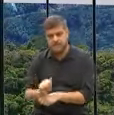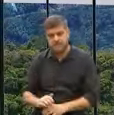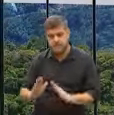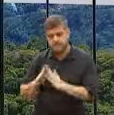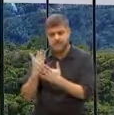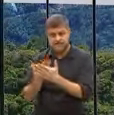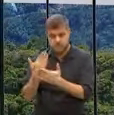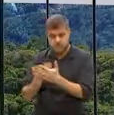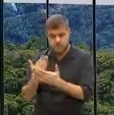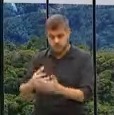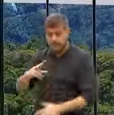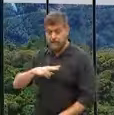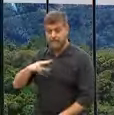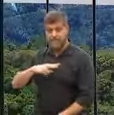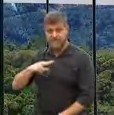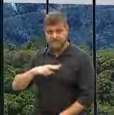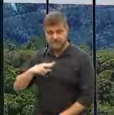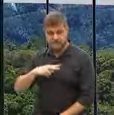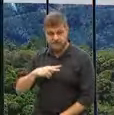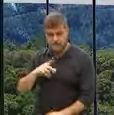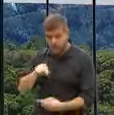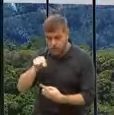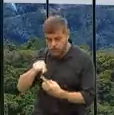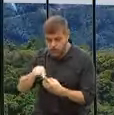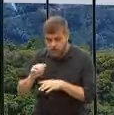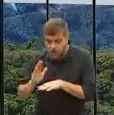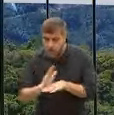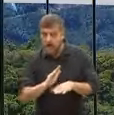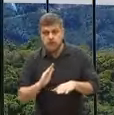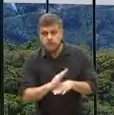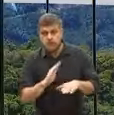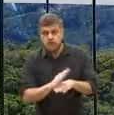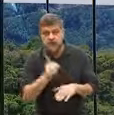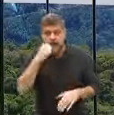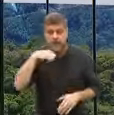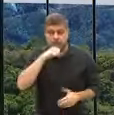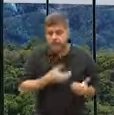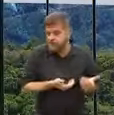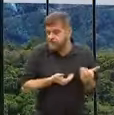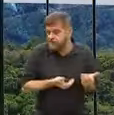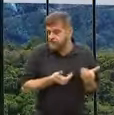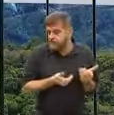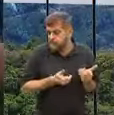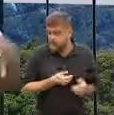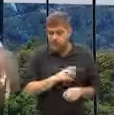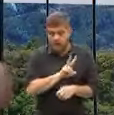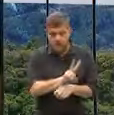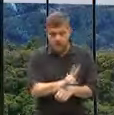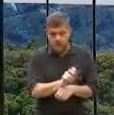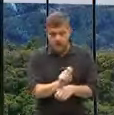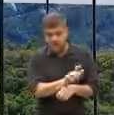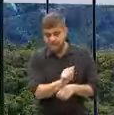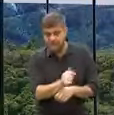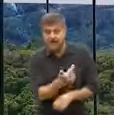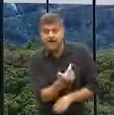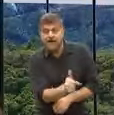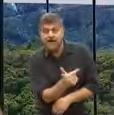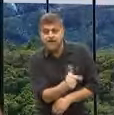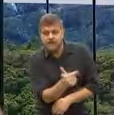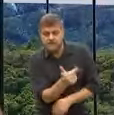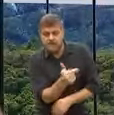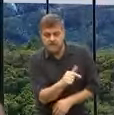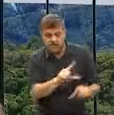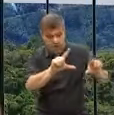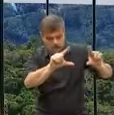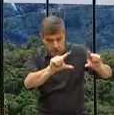das entidades privadas para que ajude, para que acabe um pouco ou diminua